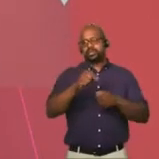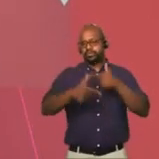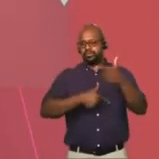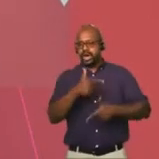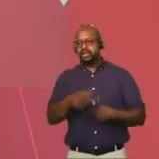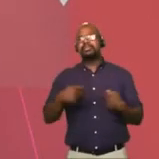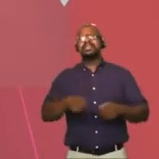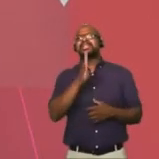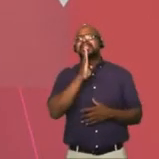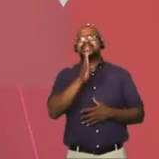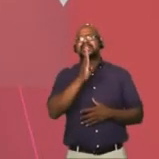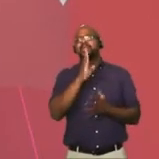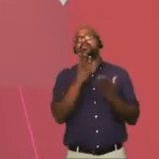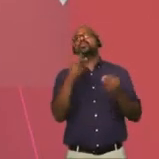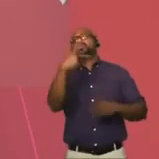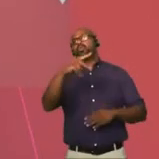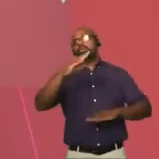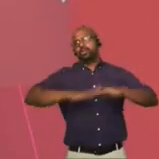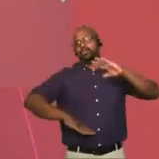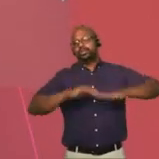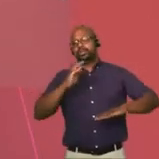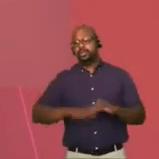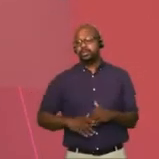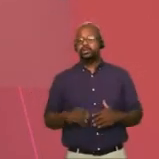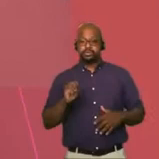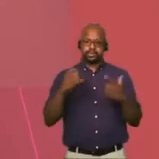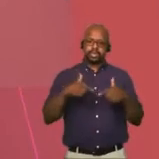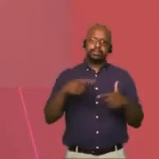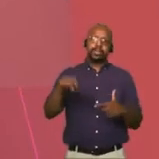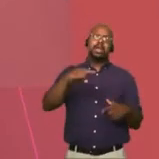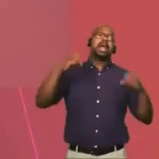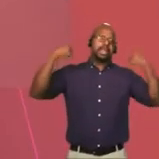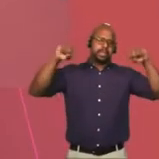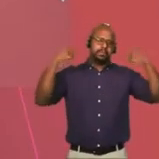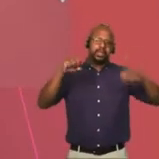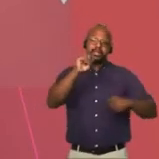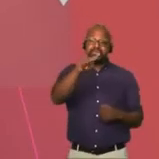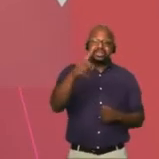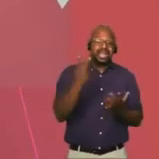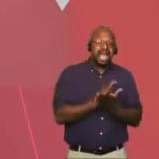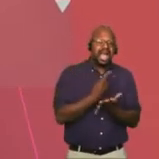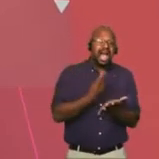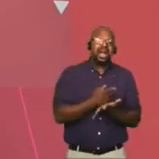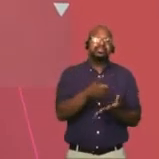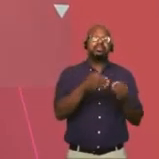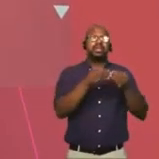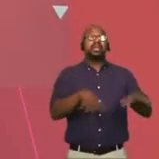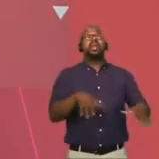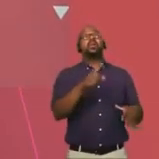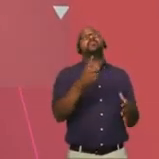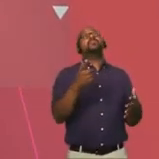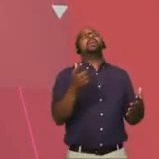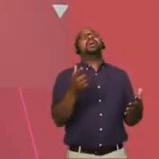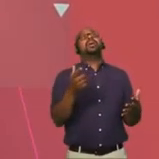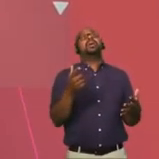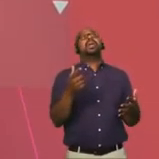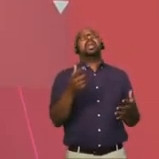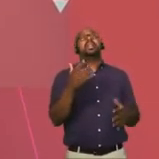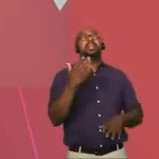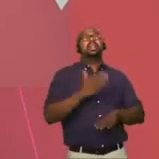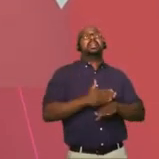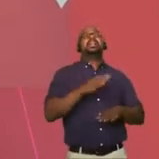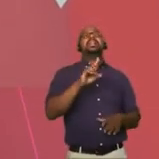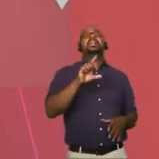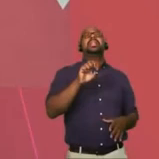que você faz te conhecendo muito sua profissão com você trabalha com na academia se você errar o que você vai provocar é uma é uma